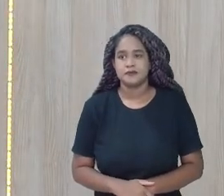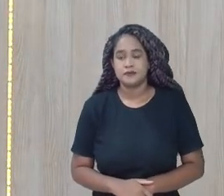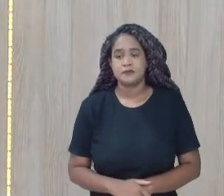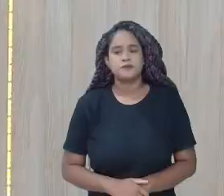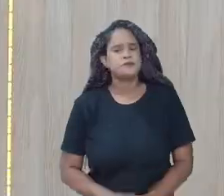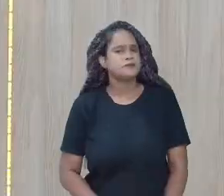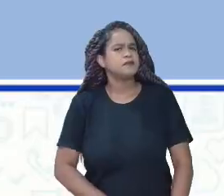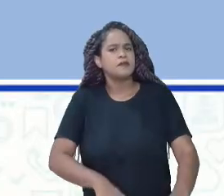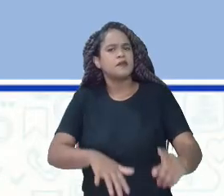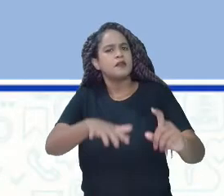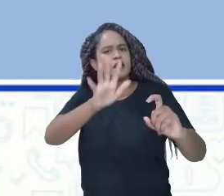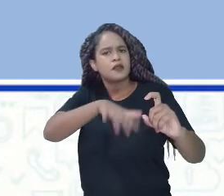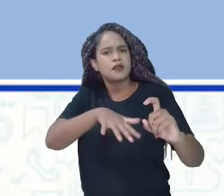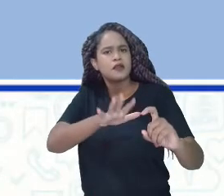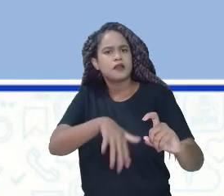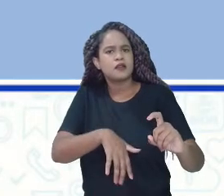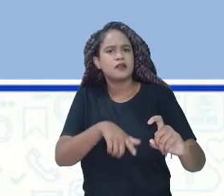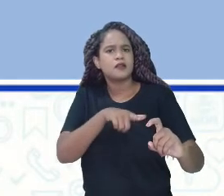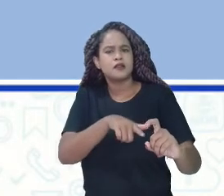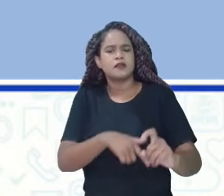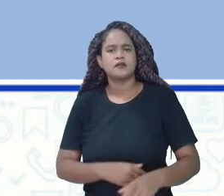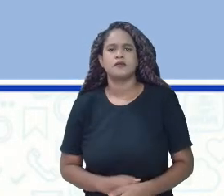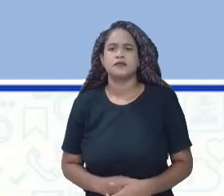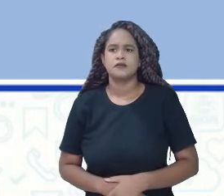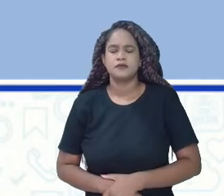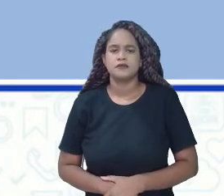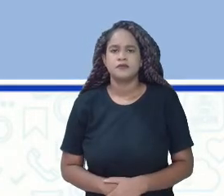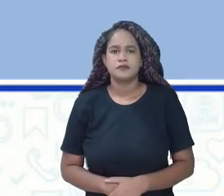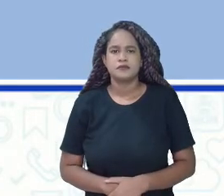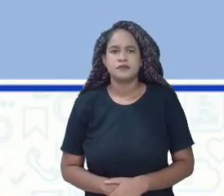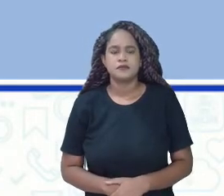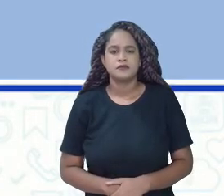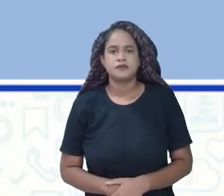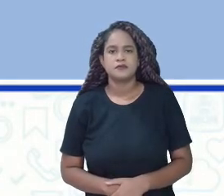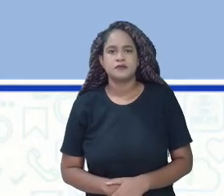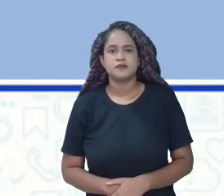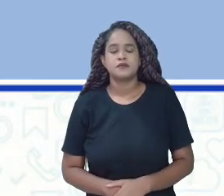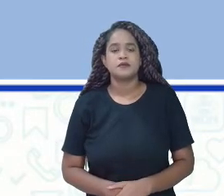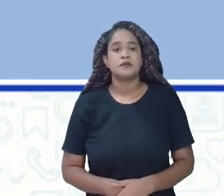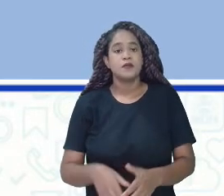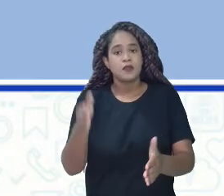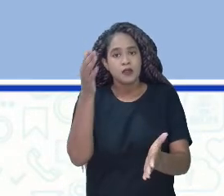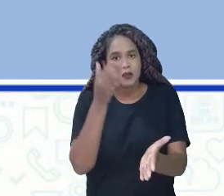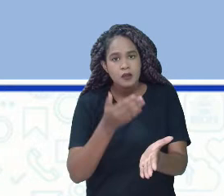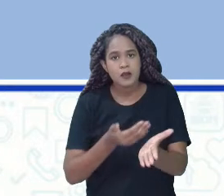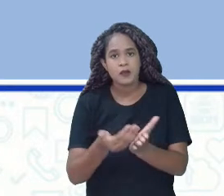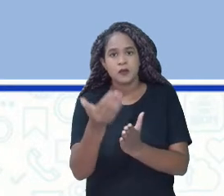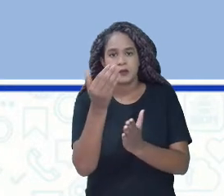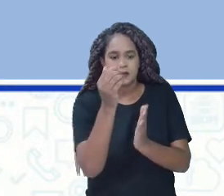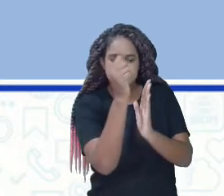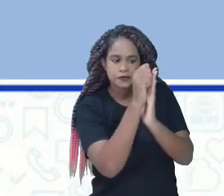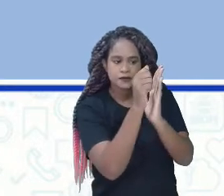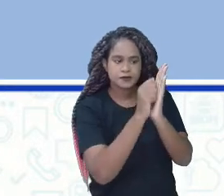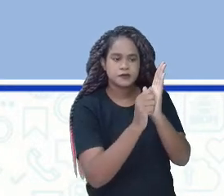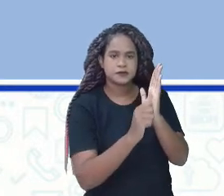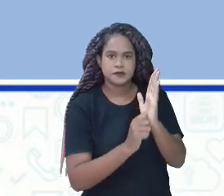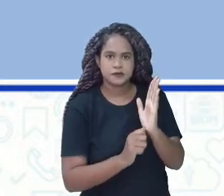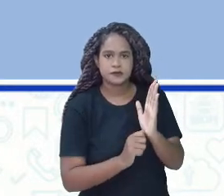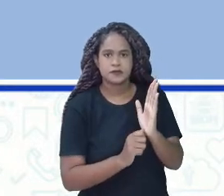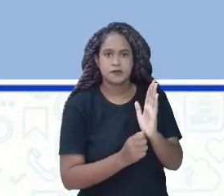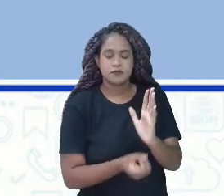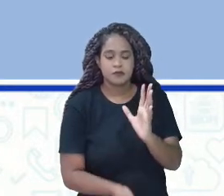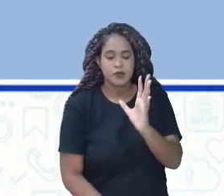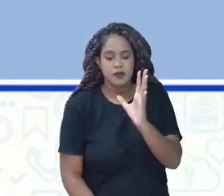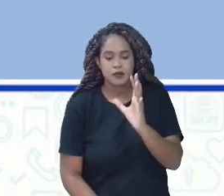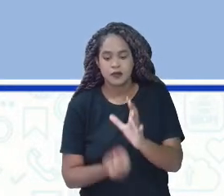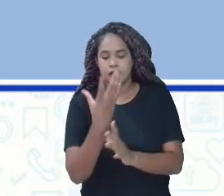Essas lendas acabaram sendo escritas em rolos de papel e ilustradas, dando origem